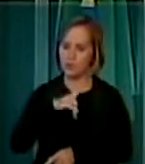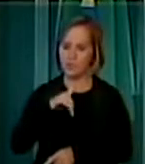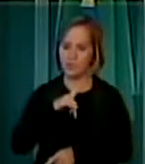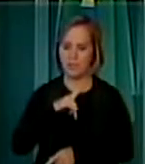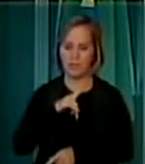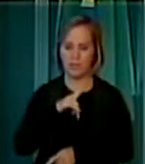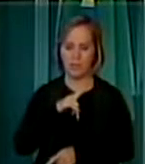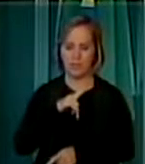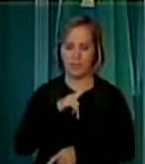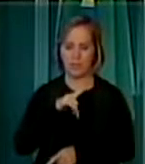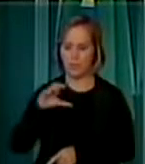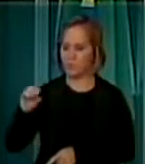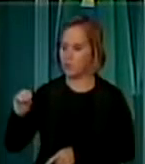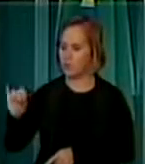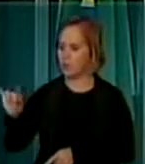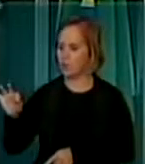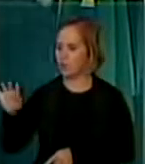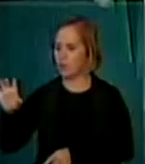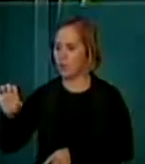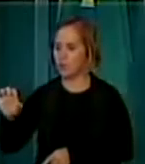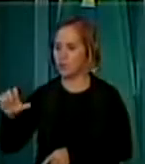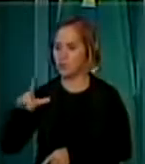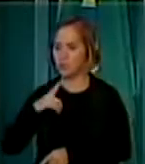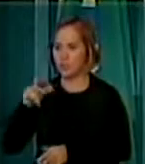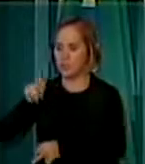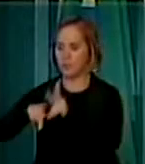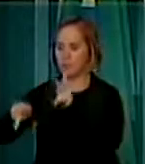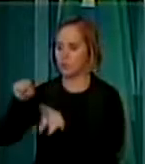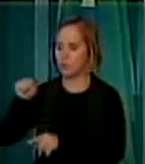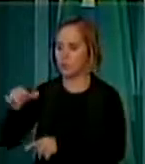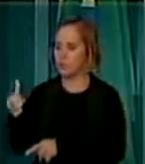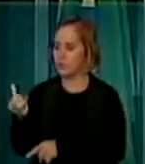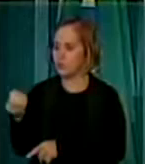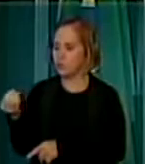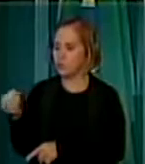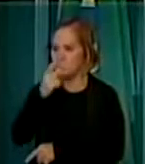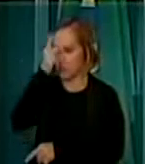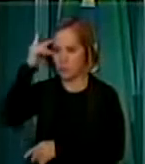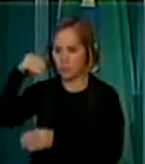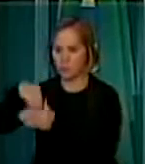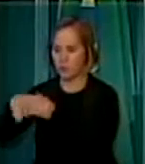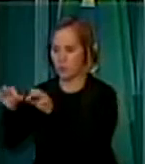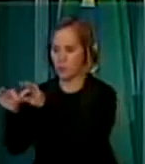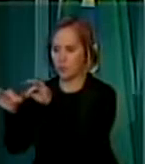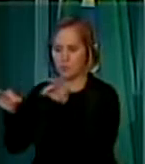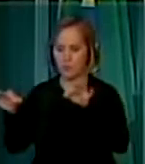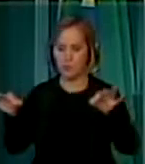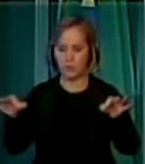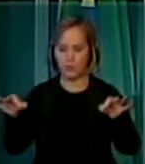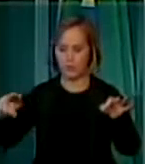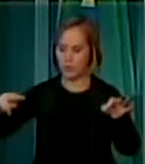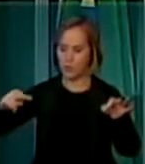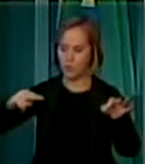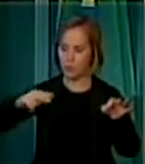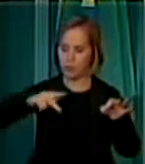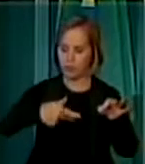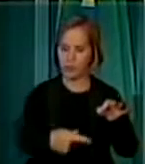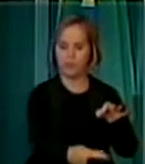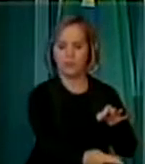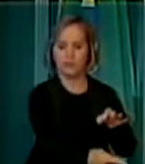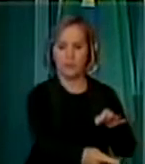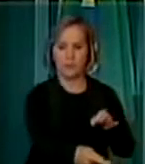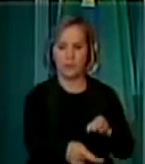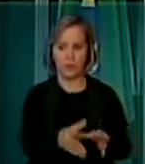com 1.800 passageiros em direção à Central do Brasil. Houve muito pânico e pessoas tiveram que andar